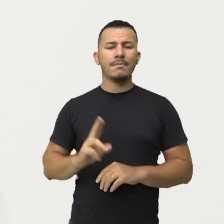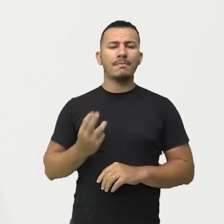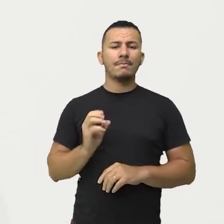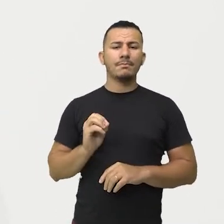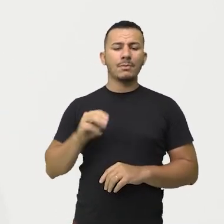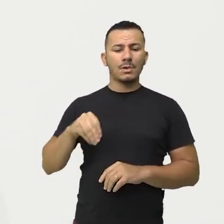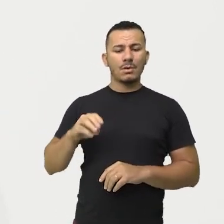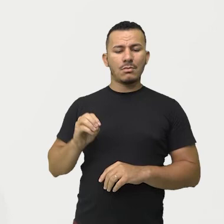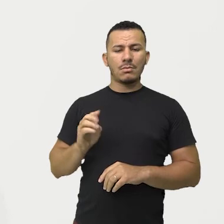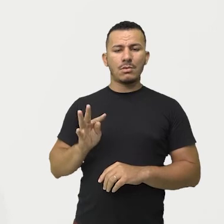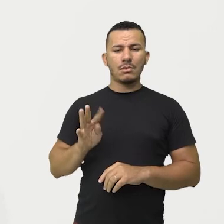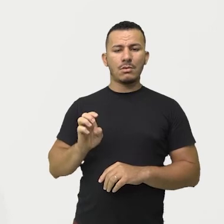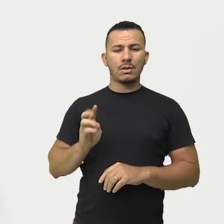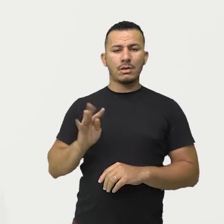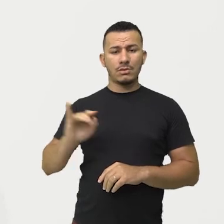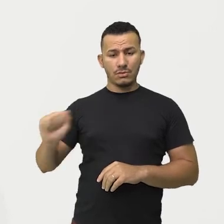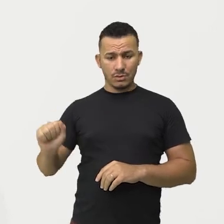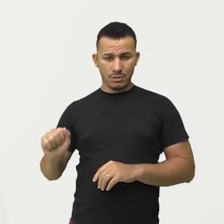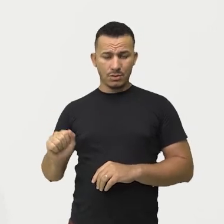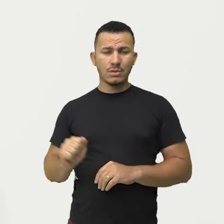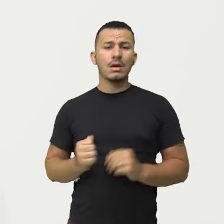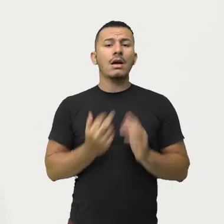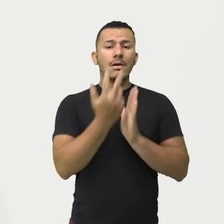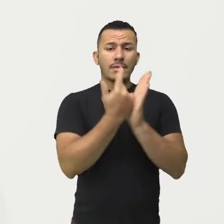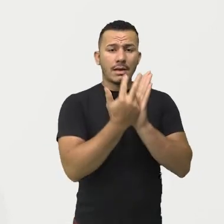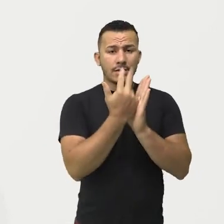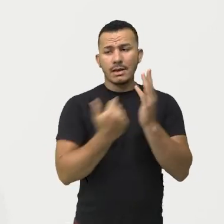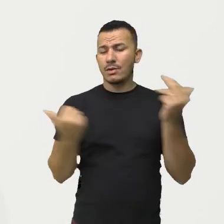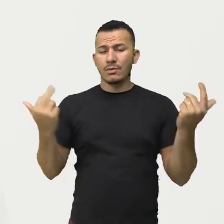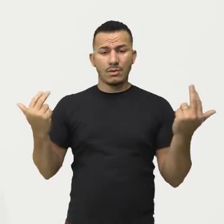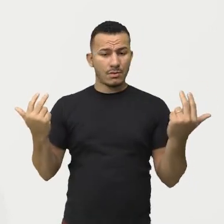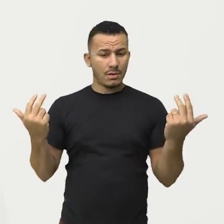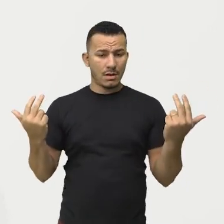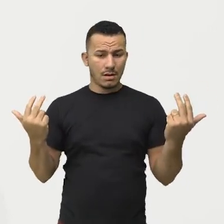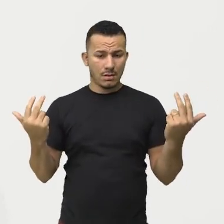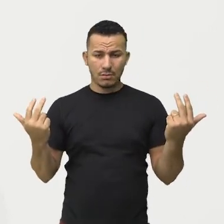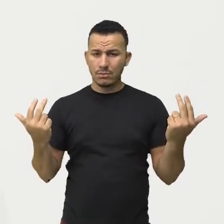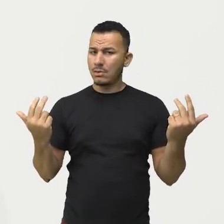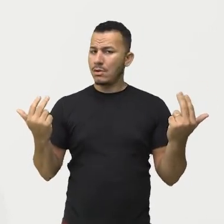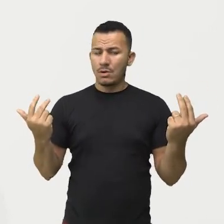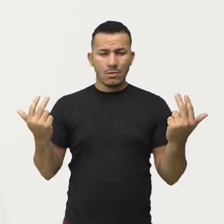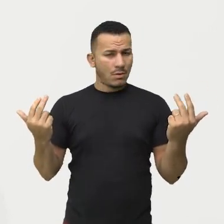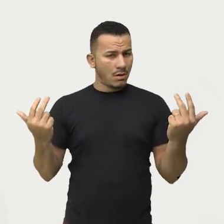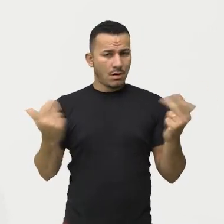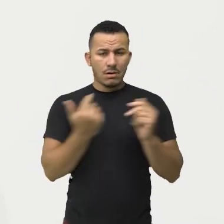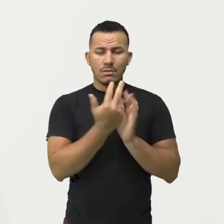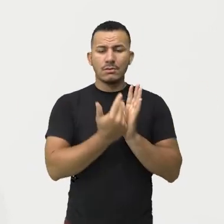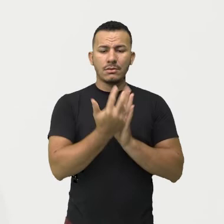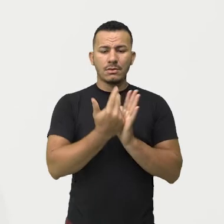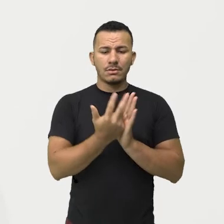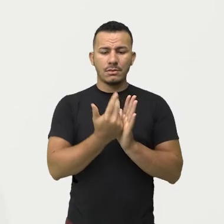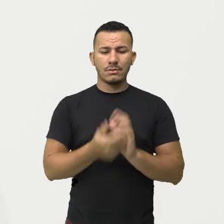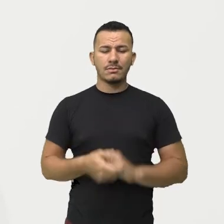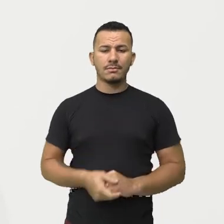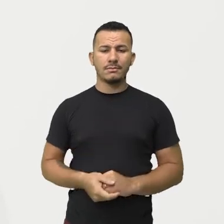homotetia, certo? Tenho a mesma figura, ó, mesma